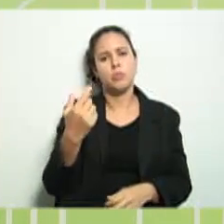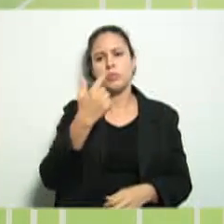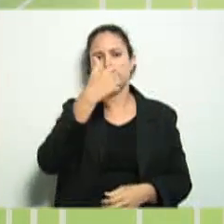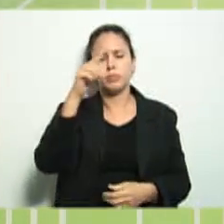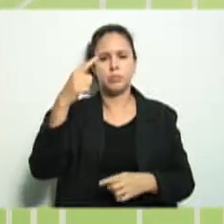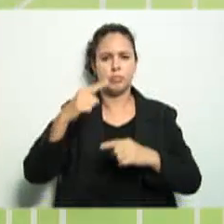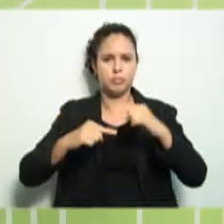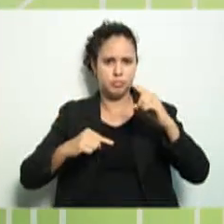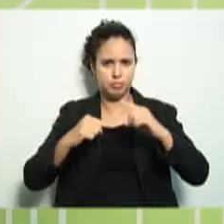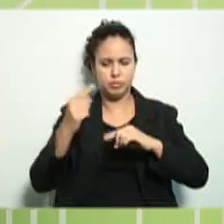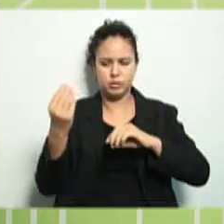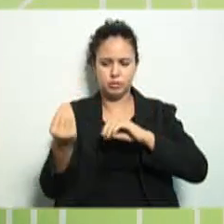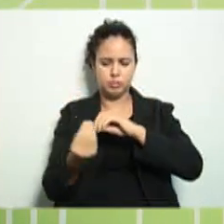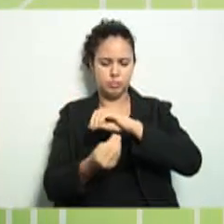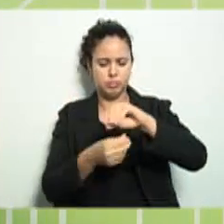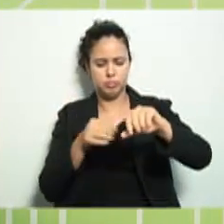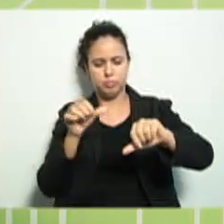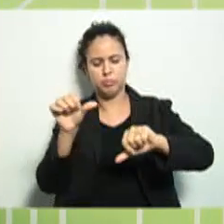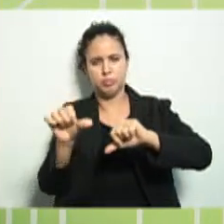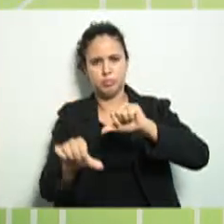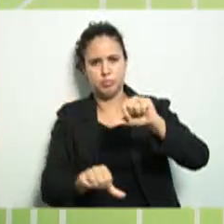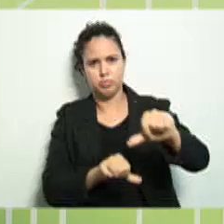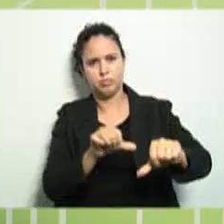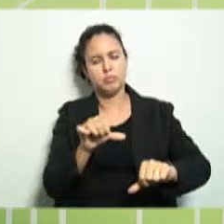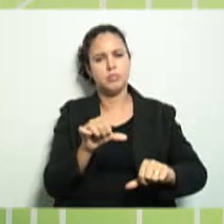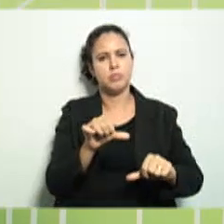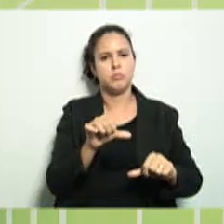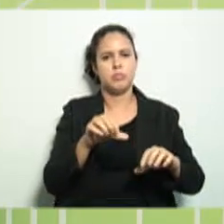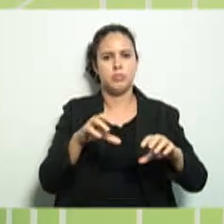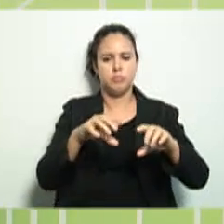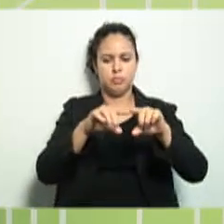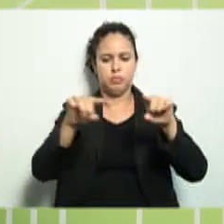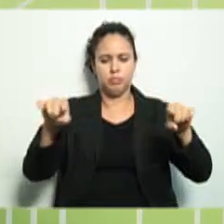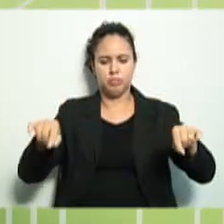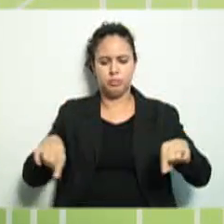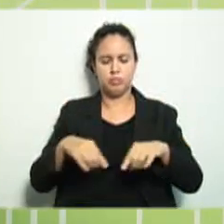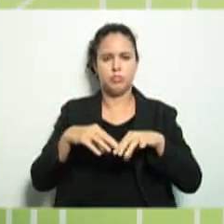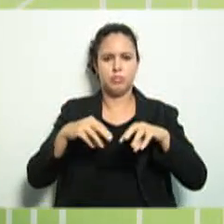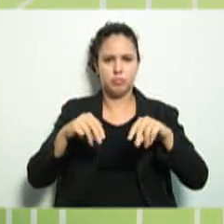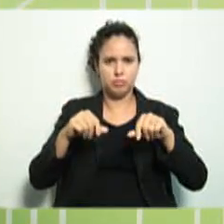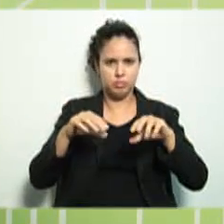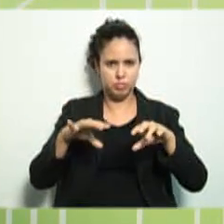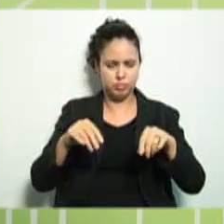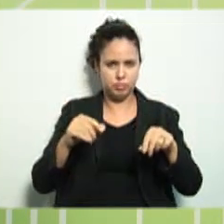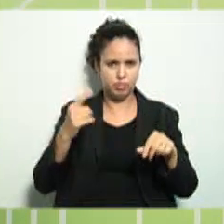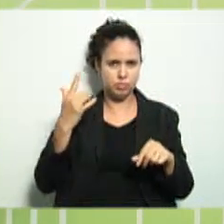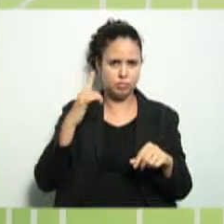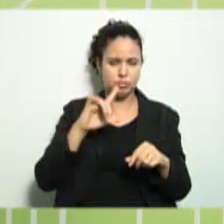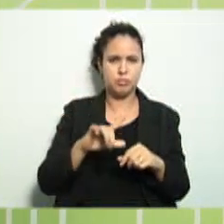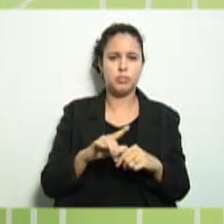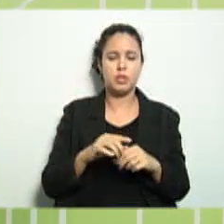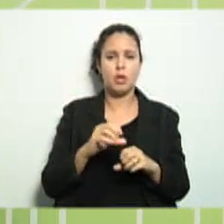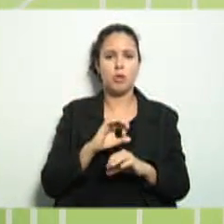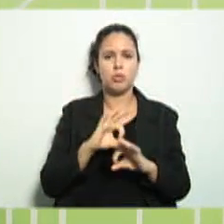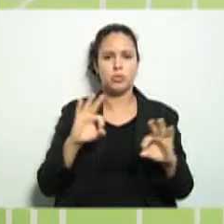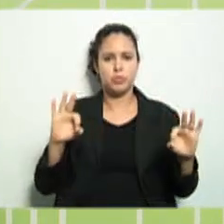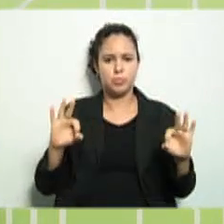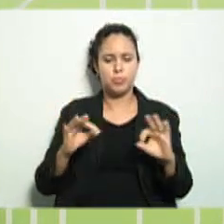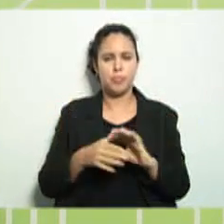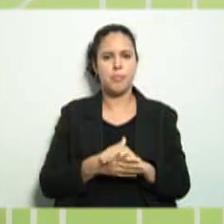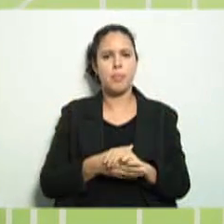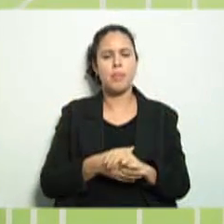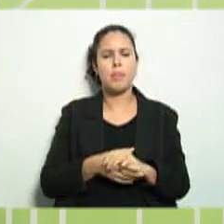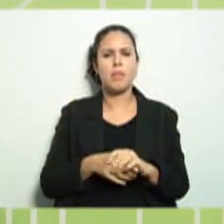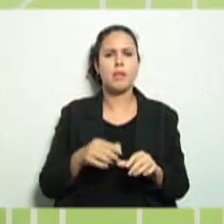possa transformar a sua pequena extensão de terra, deixá-la produtiva, isso é uma maravilha, porque você gera